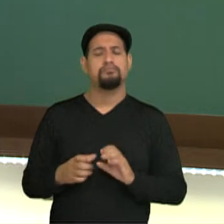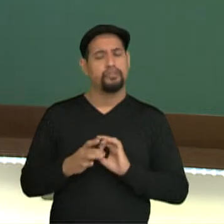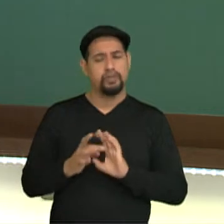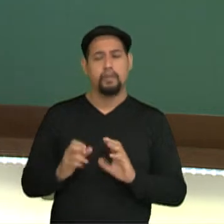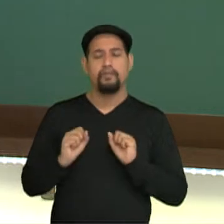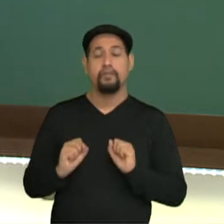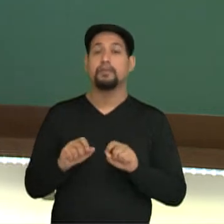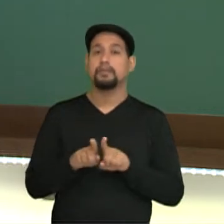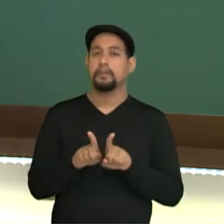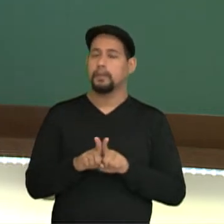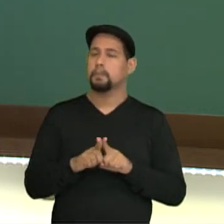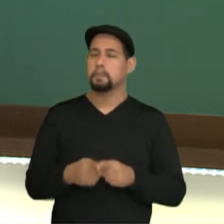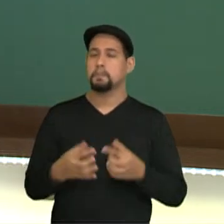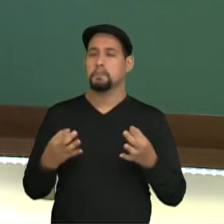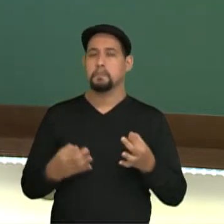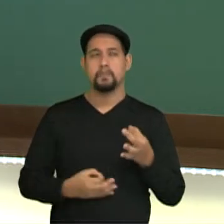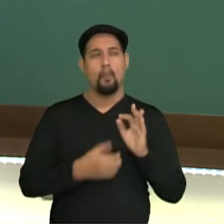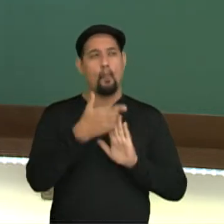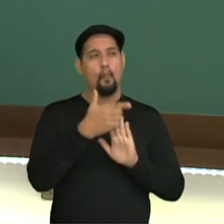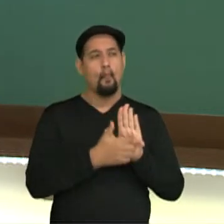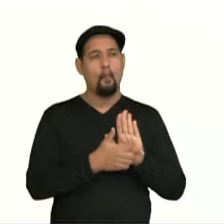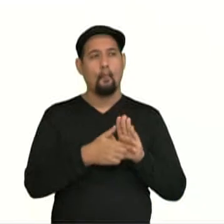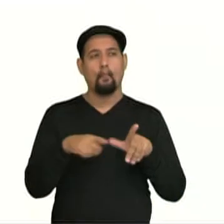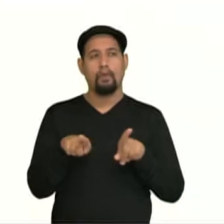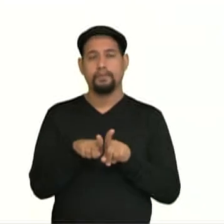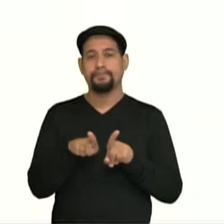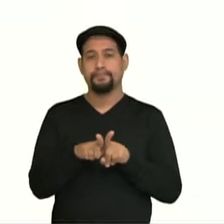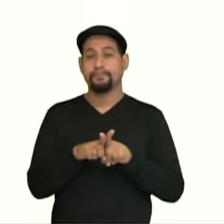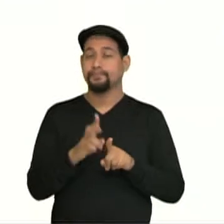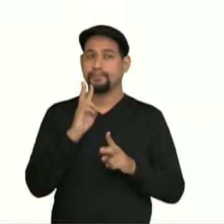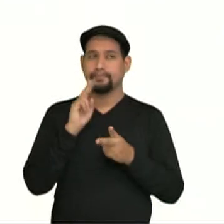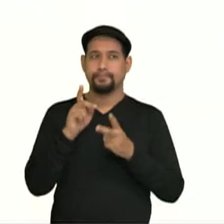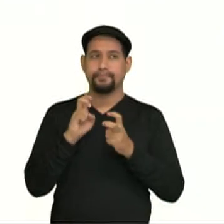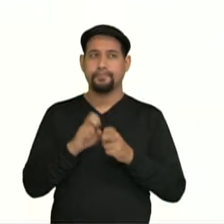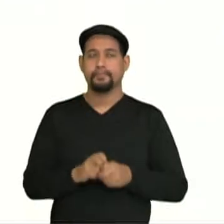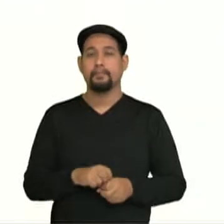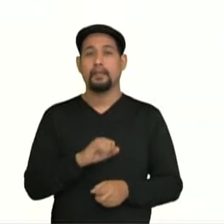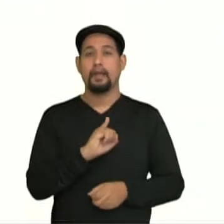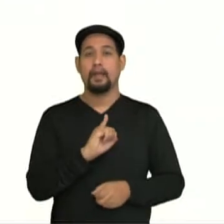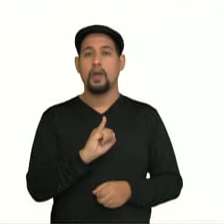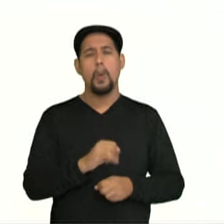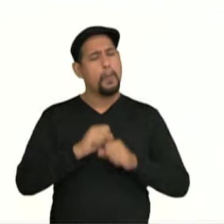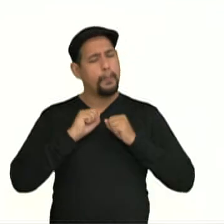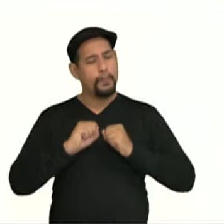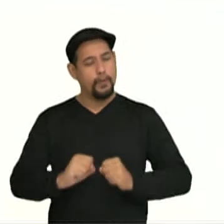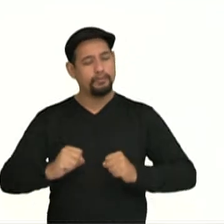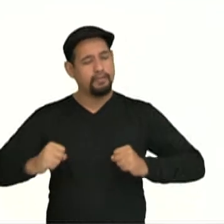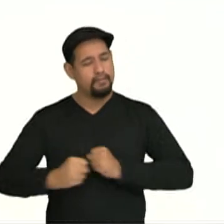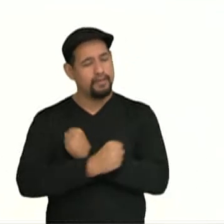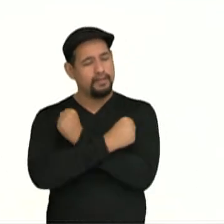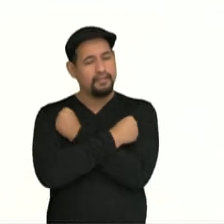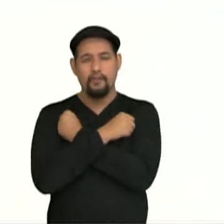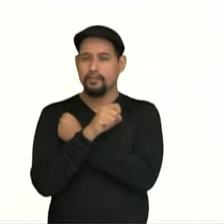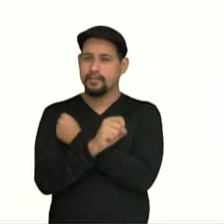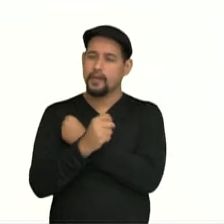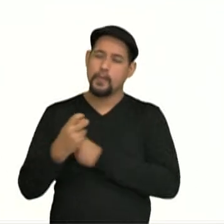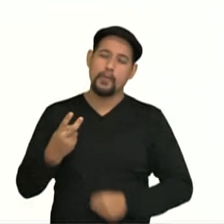aí, como nós temos a nossa expressão, I could hug you for hours. Poderia abraçar vocês por horas.